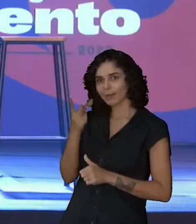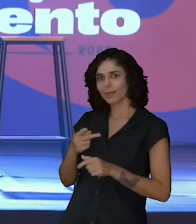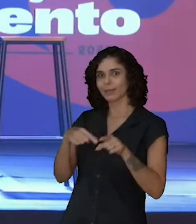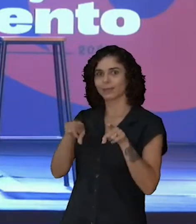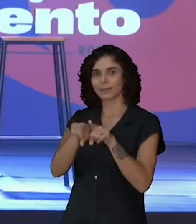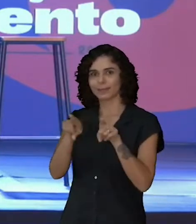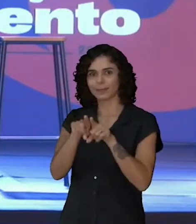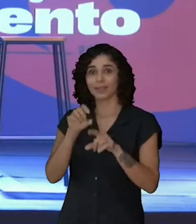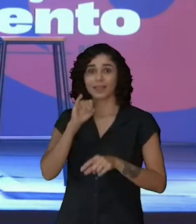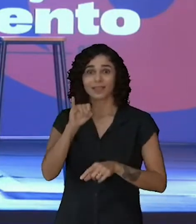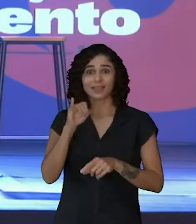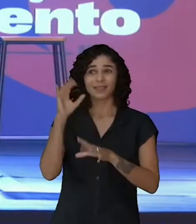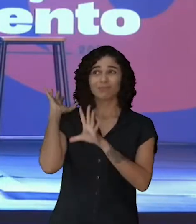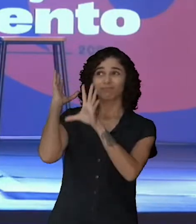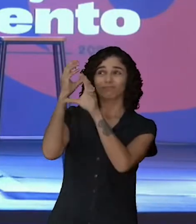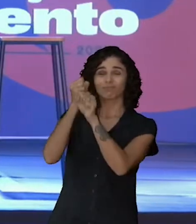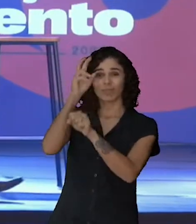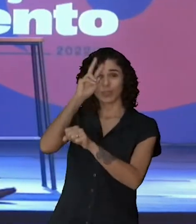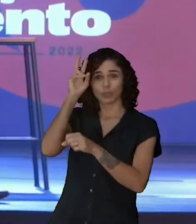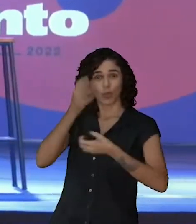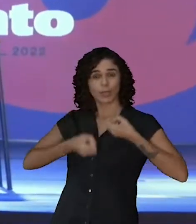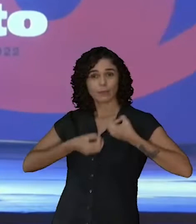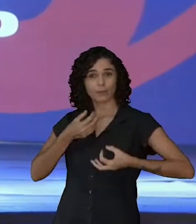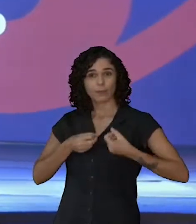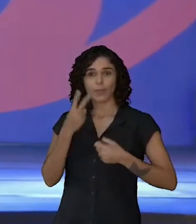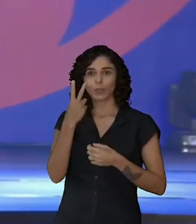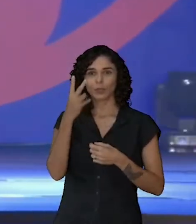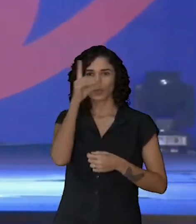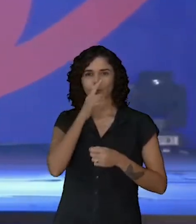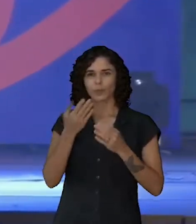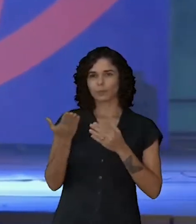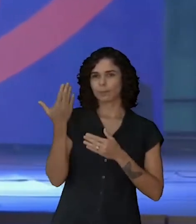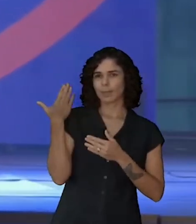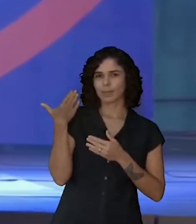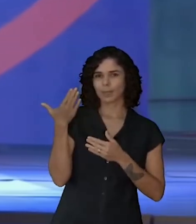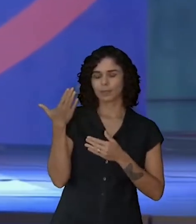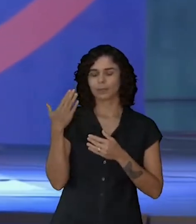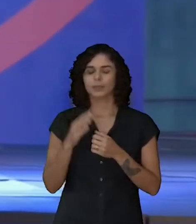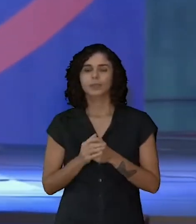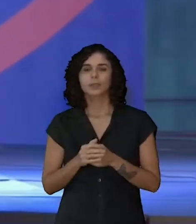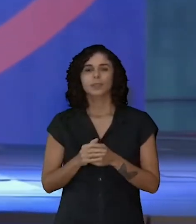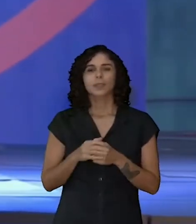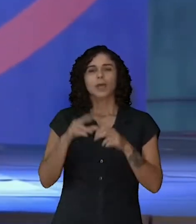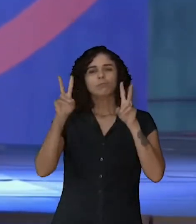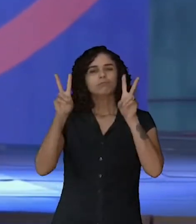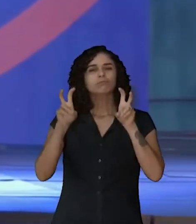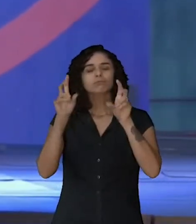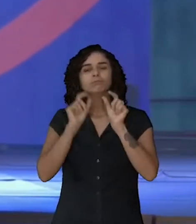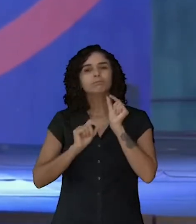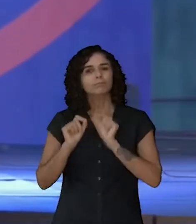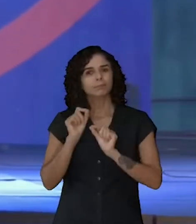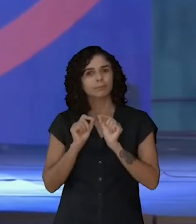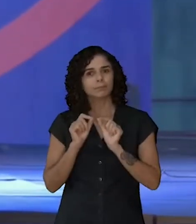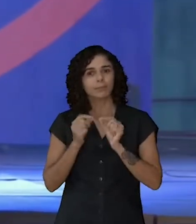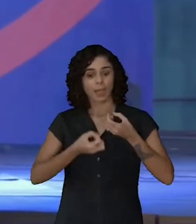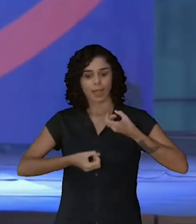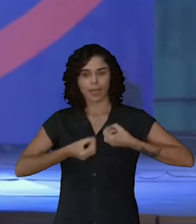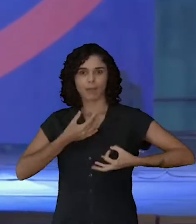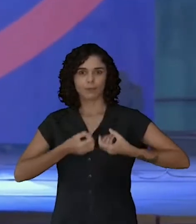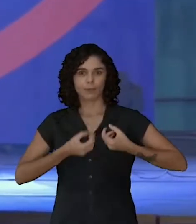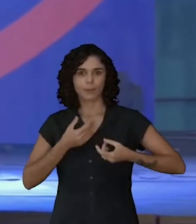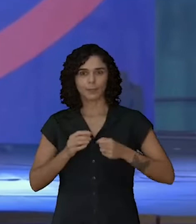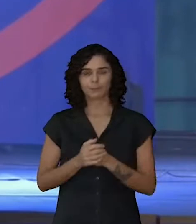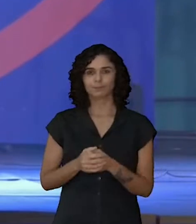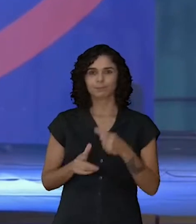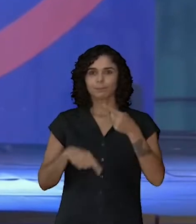avivamentos históricos, nos 2 últimos domingos nós falamos um pouquinho na introdução sobre avivamentos. Falamos